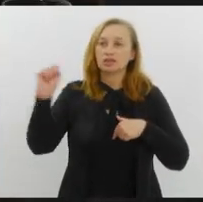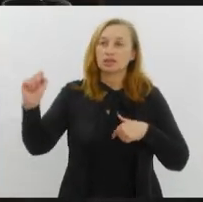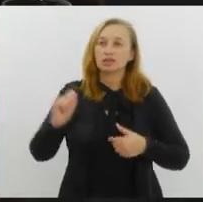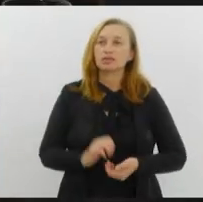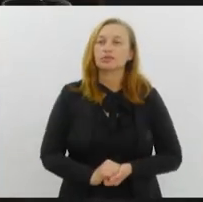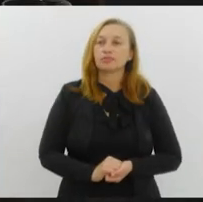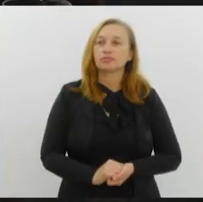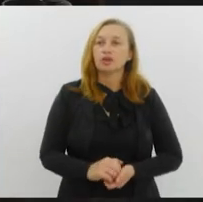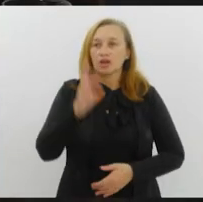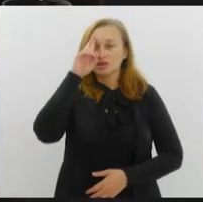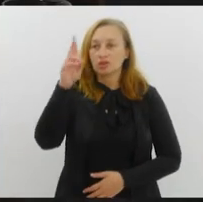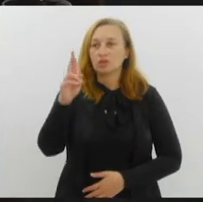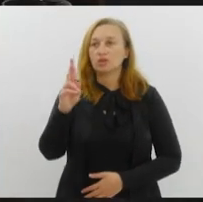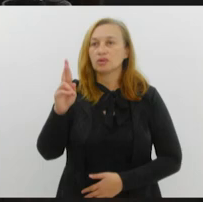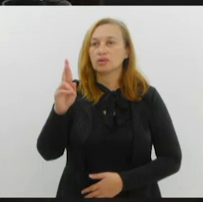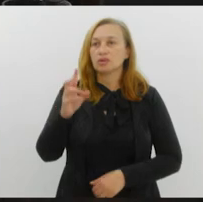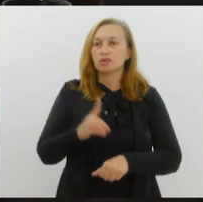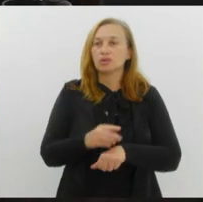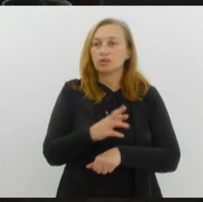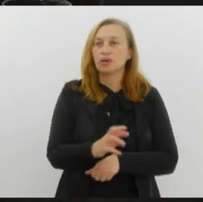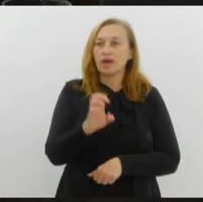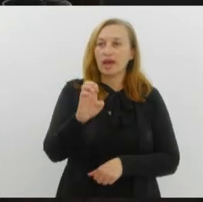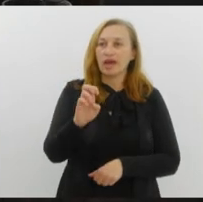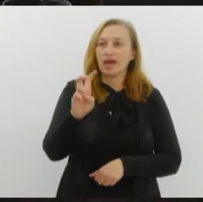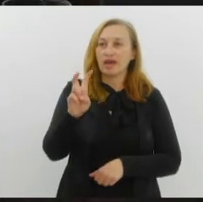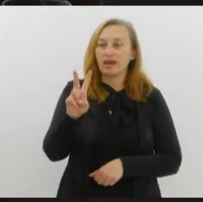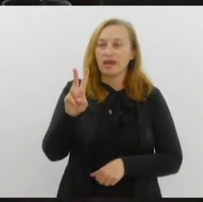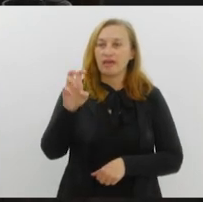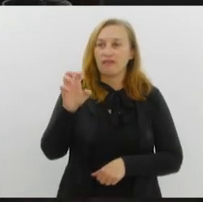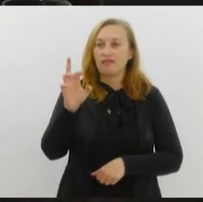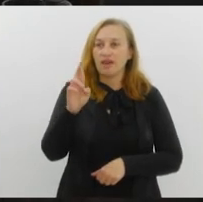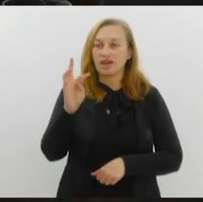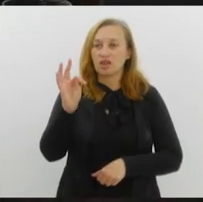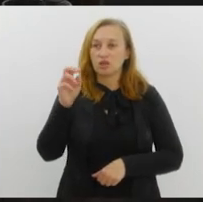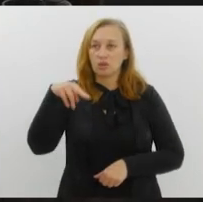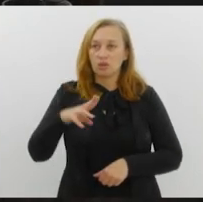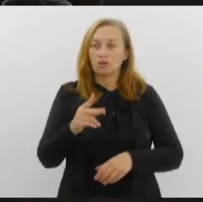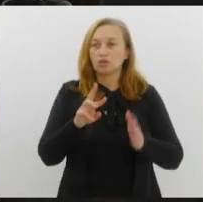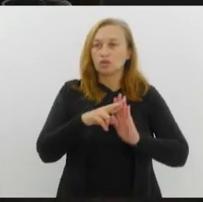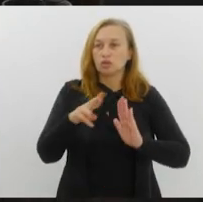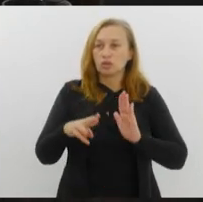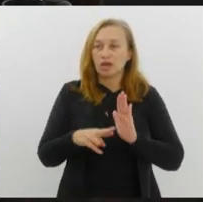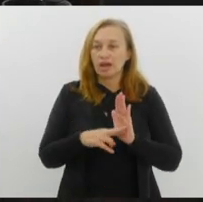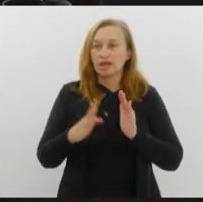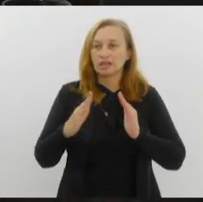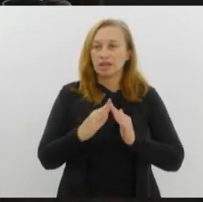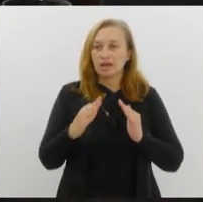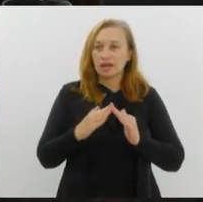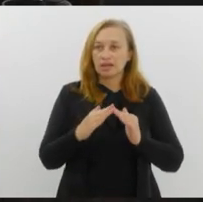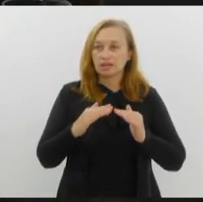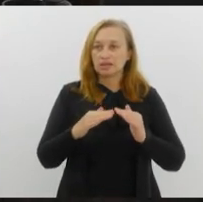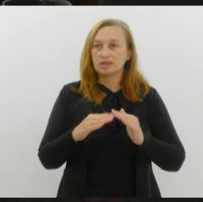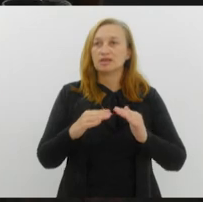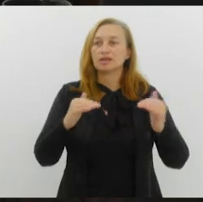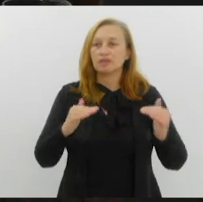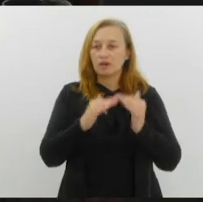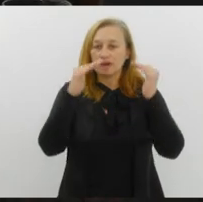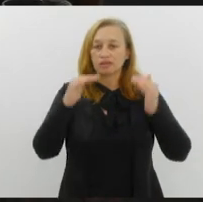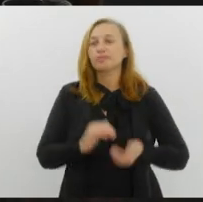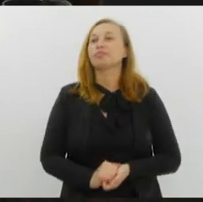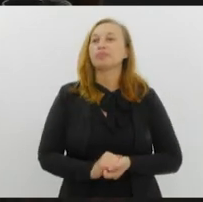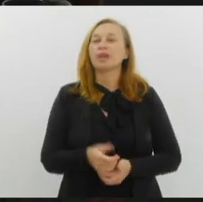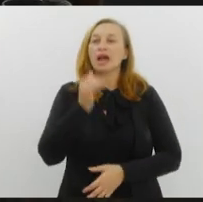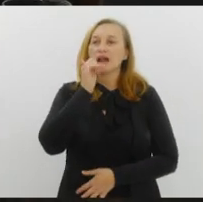ao excelentíssimo senhor doutor Everton Oliveira. Pareceres das comissões de normas internas, proposições externas,